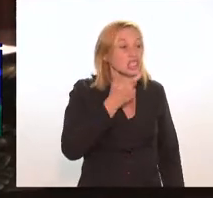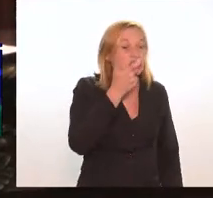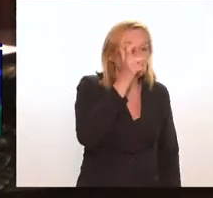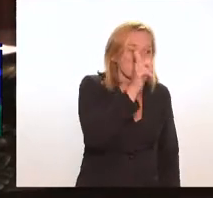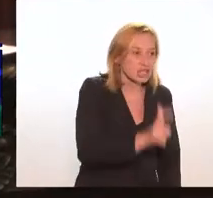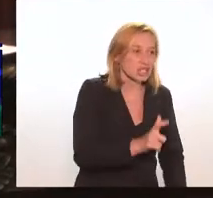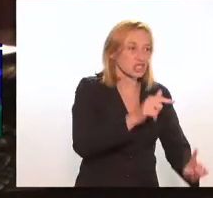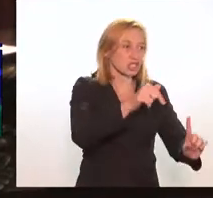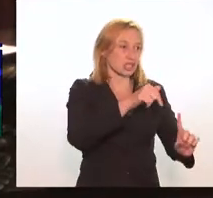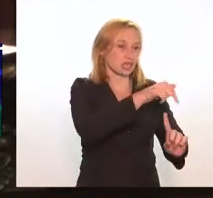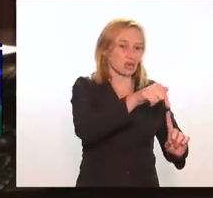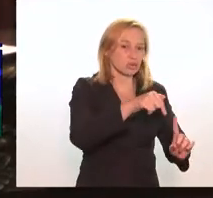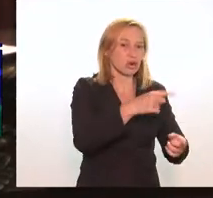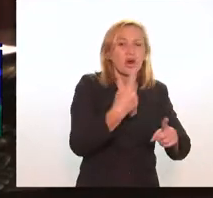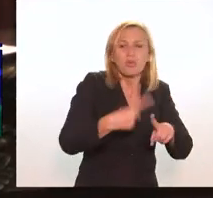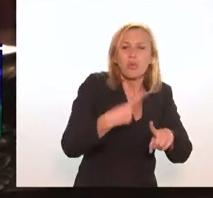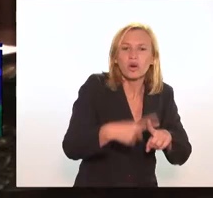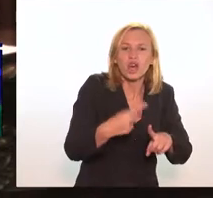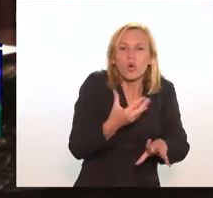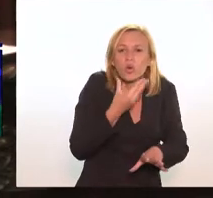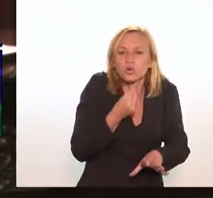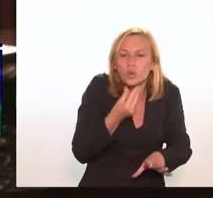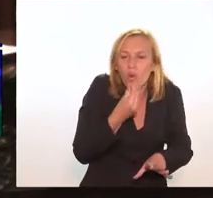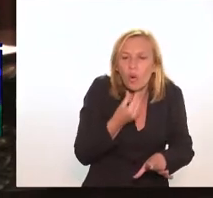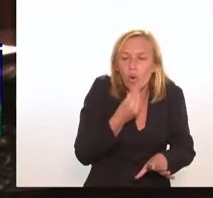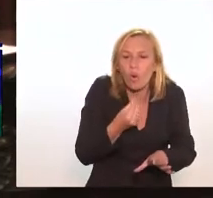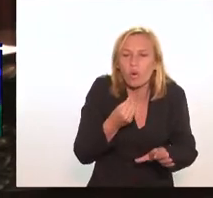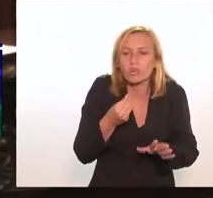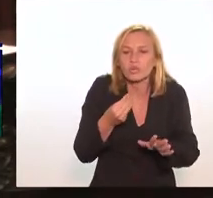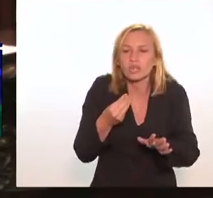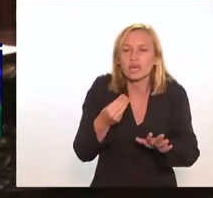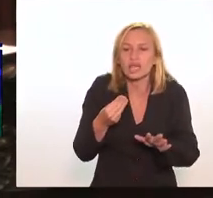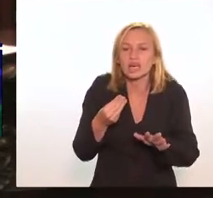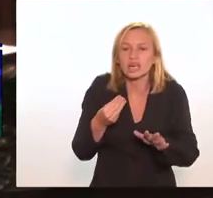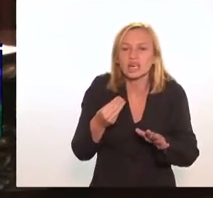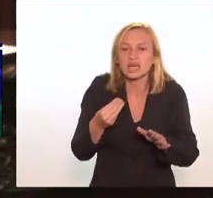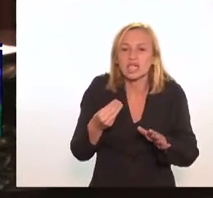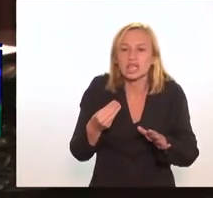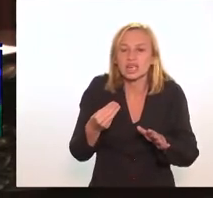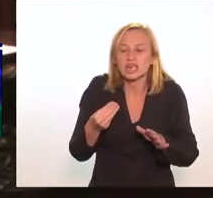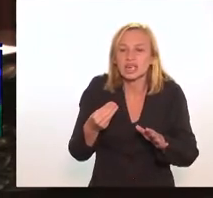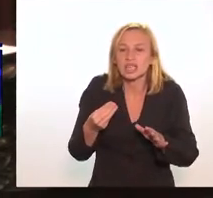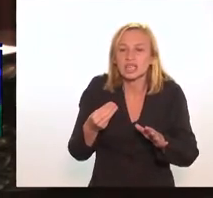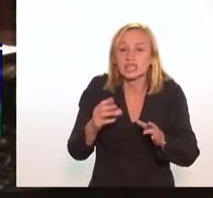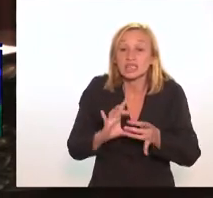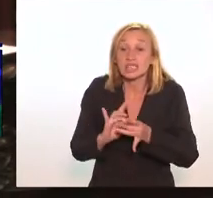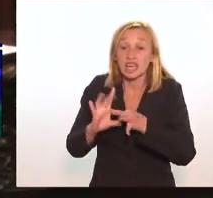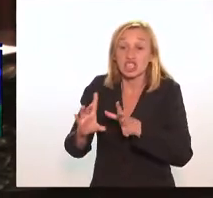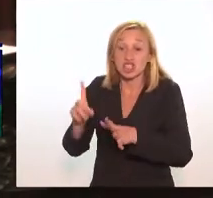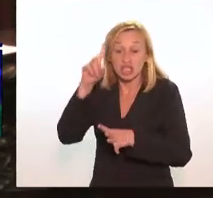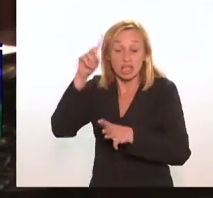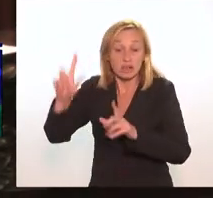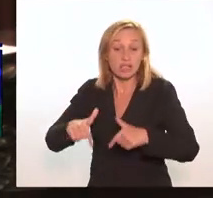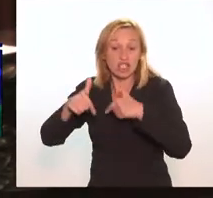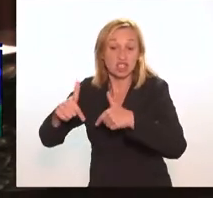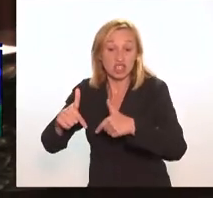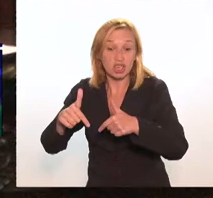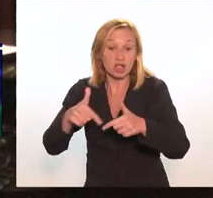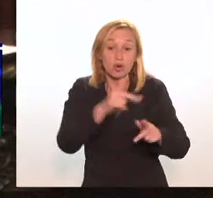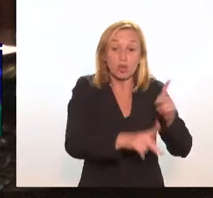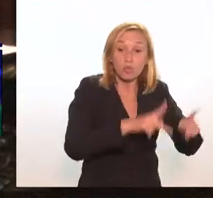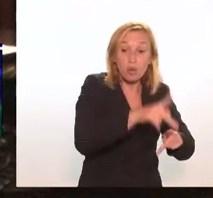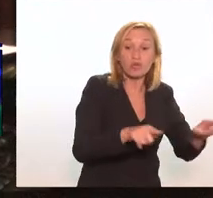Márcio, porque quando um homem se eleva, a humanidade é elevada juntamente com